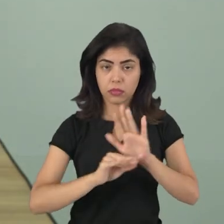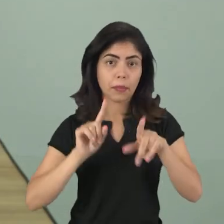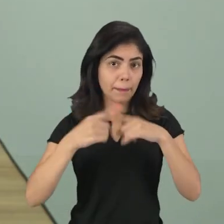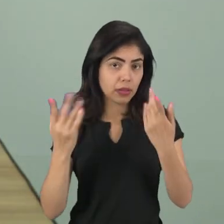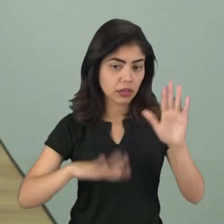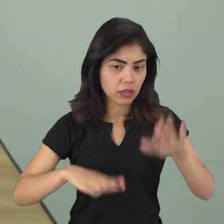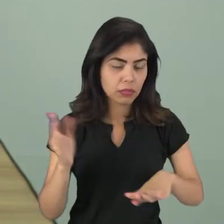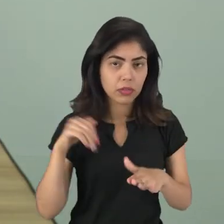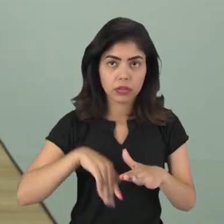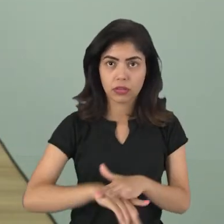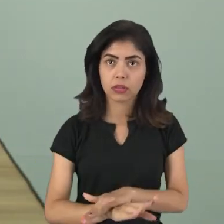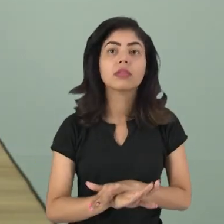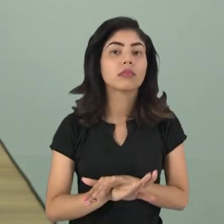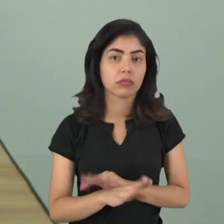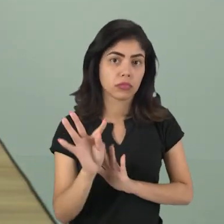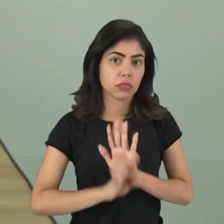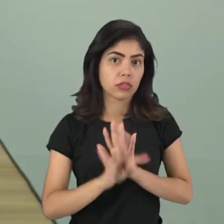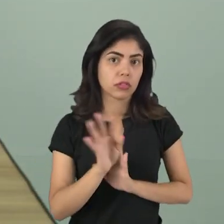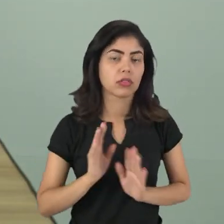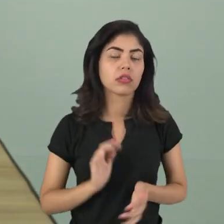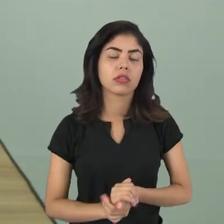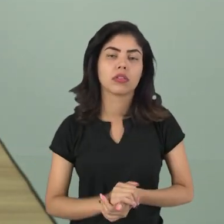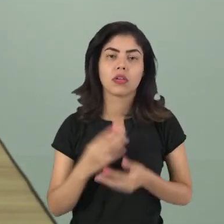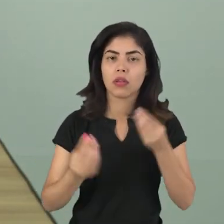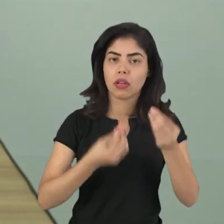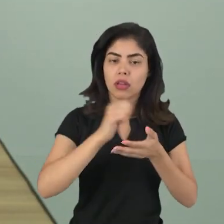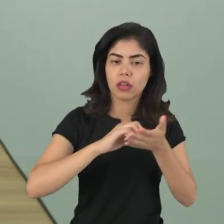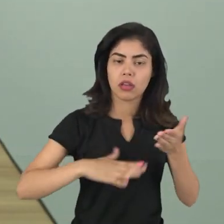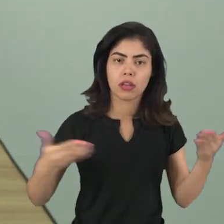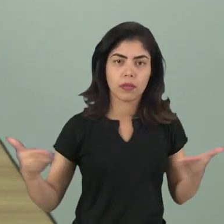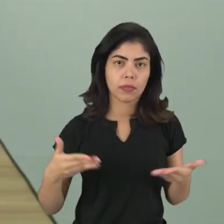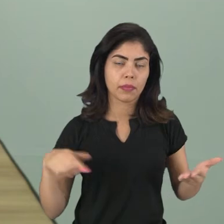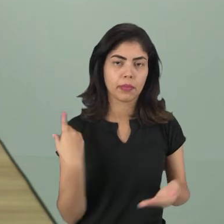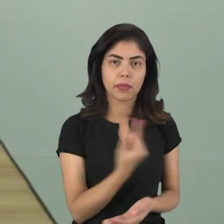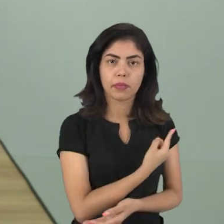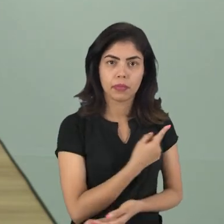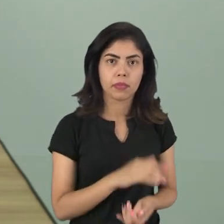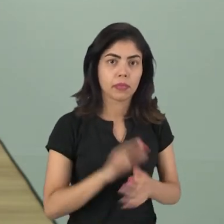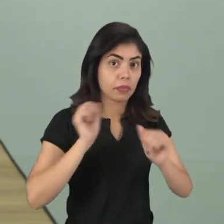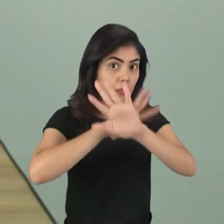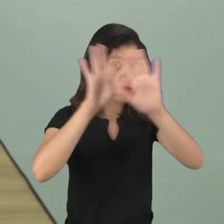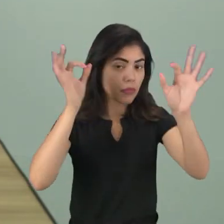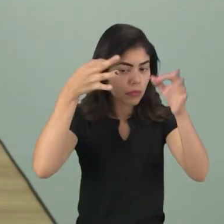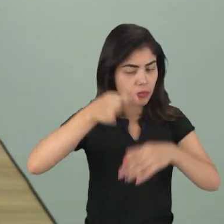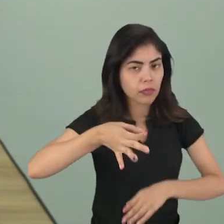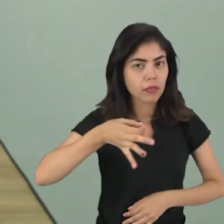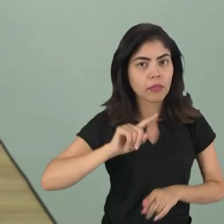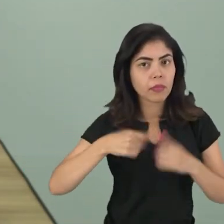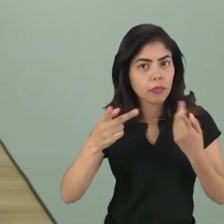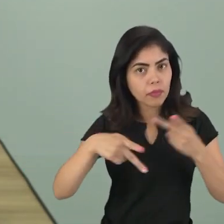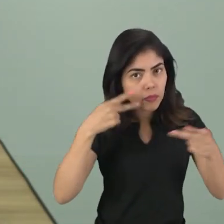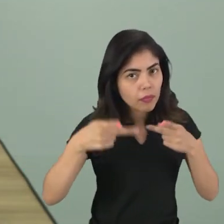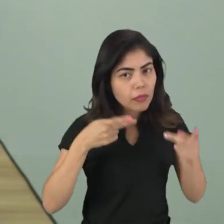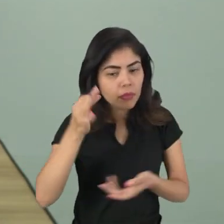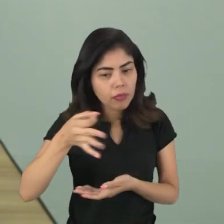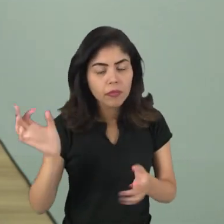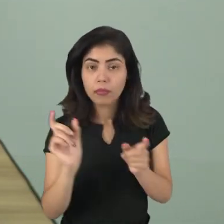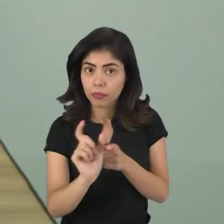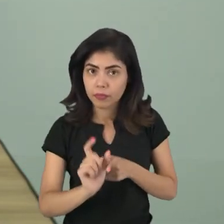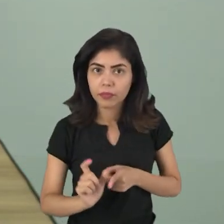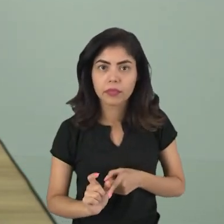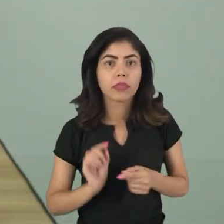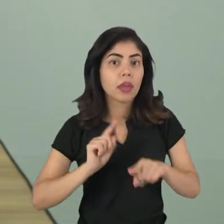Agora, vamos ver por que não é a D. O descobrimento do Brasil não está falando, fala quando o